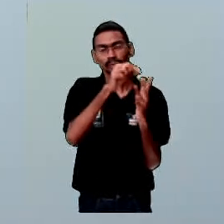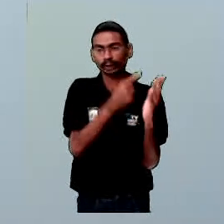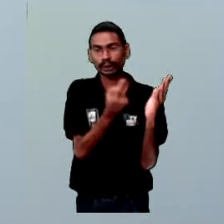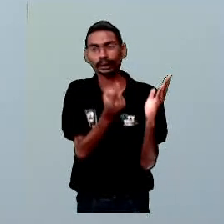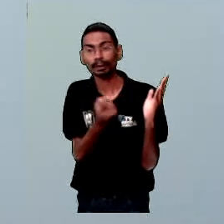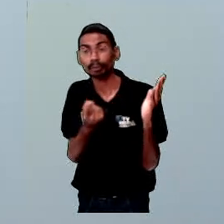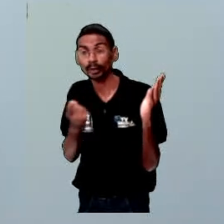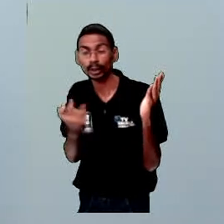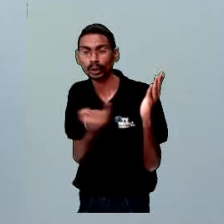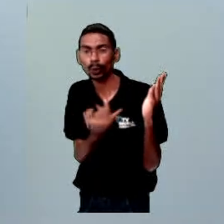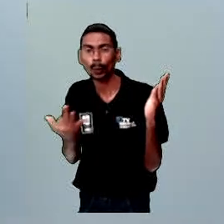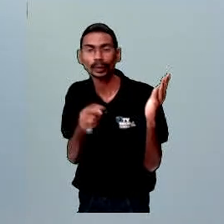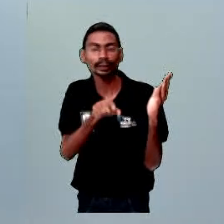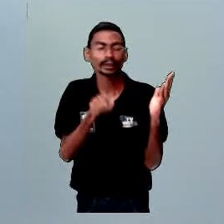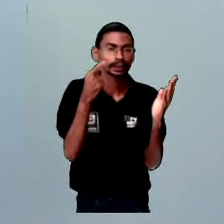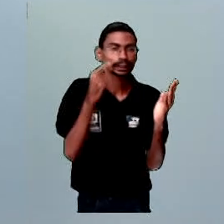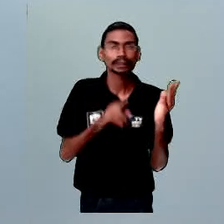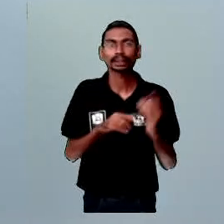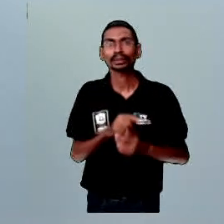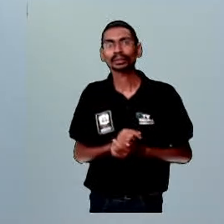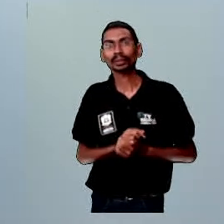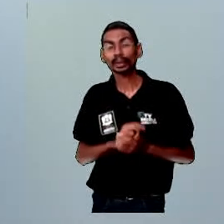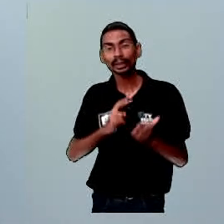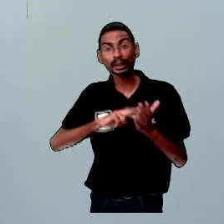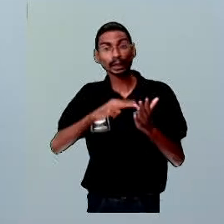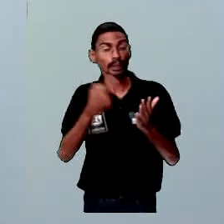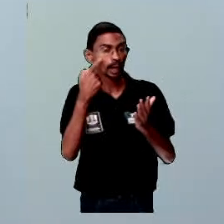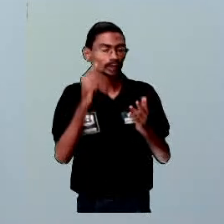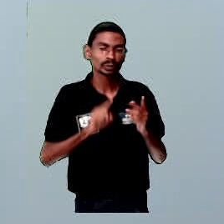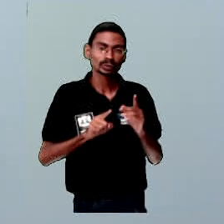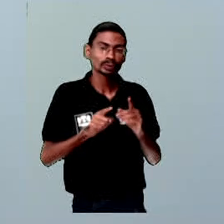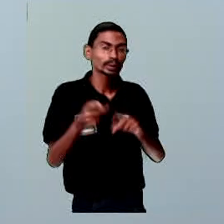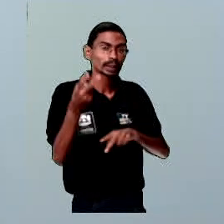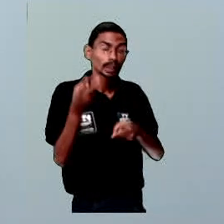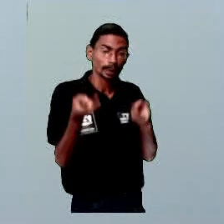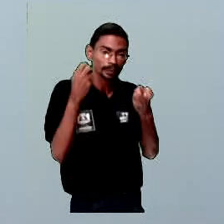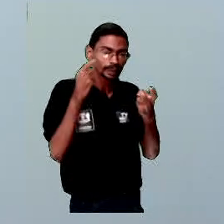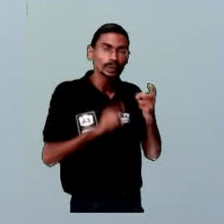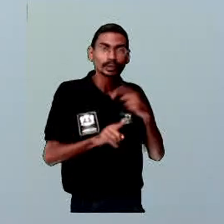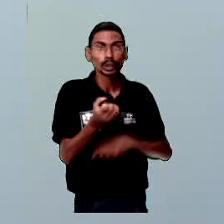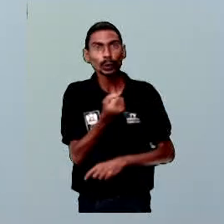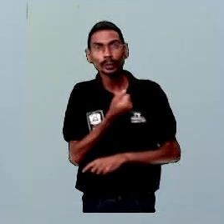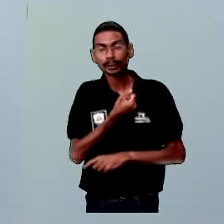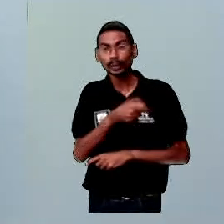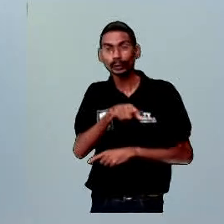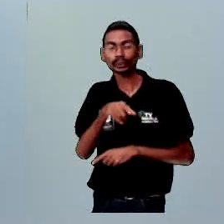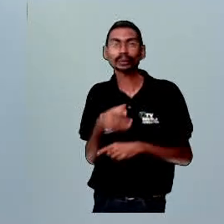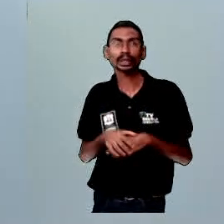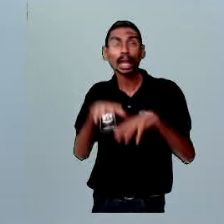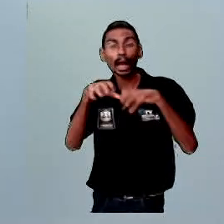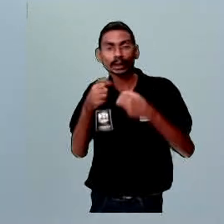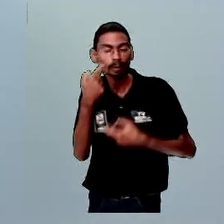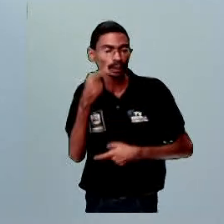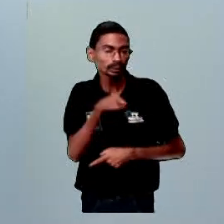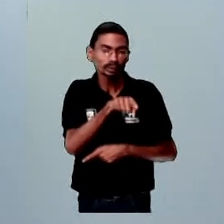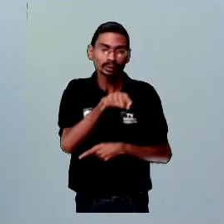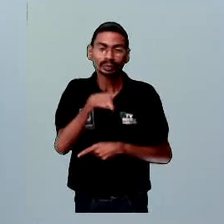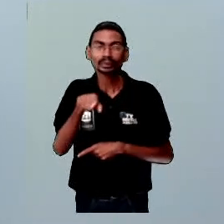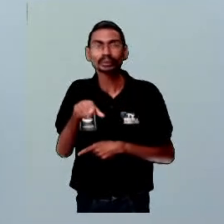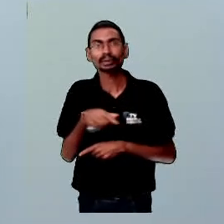começar a identificar essa necessidade de se ter uma relação entre a quantidade que se ia buscar e a quantidade que se